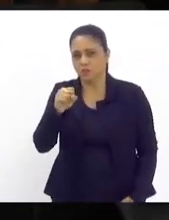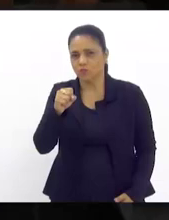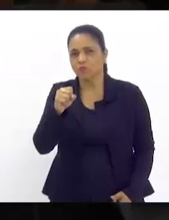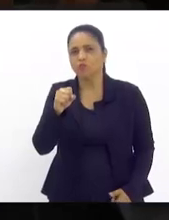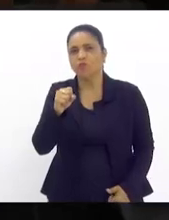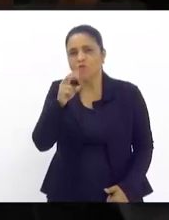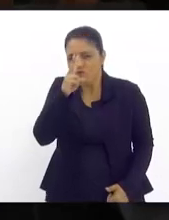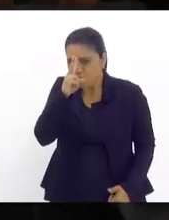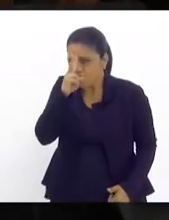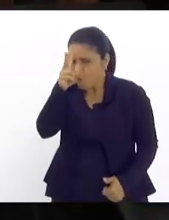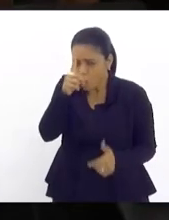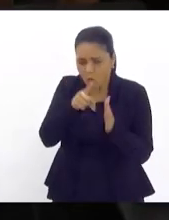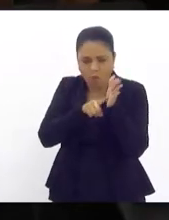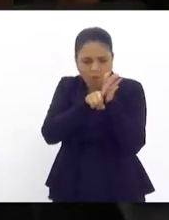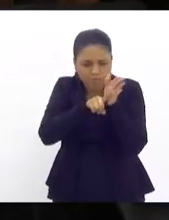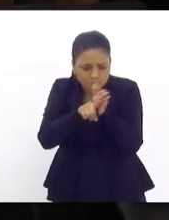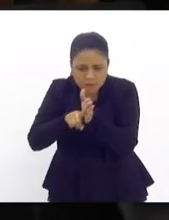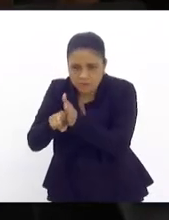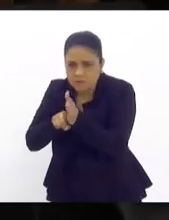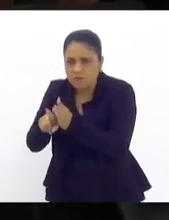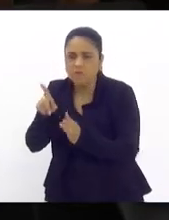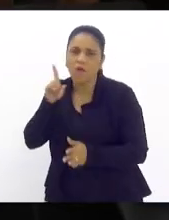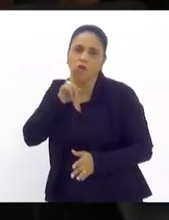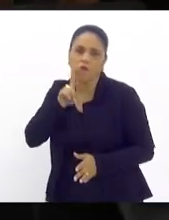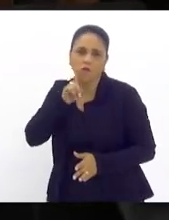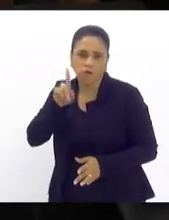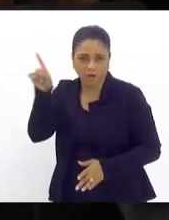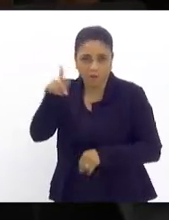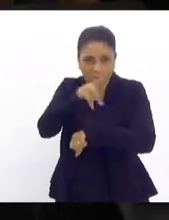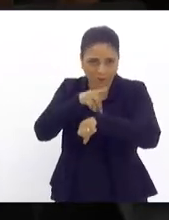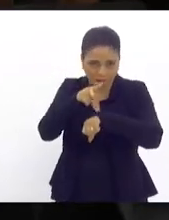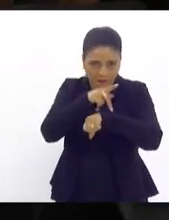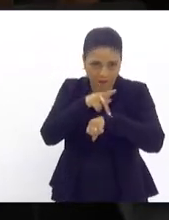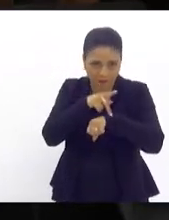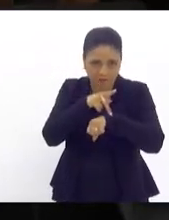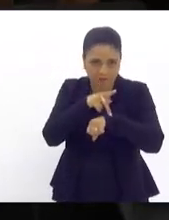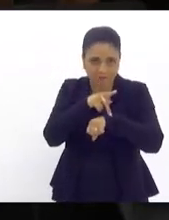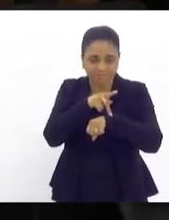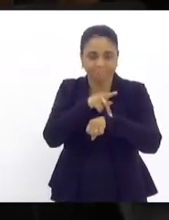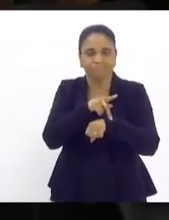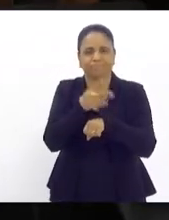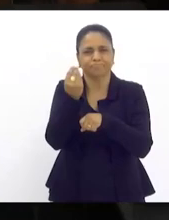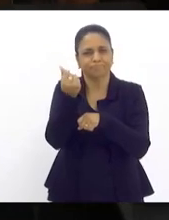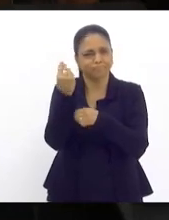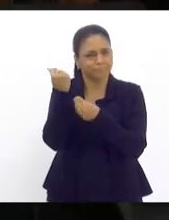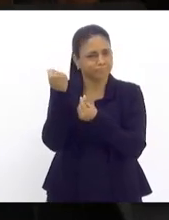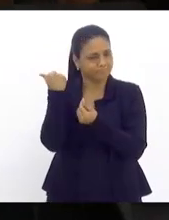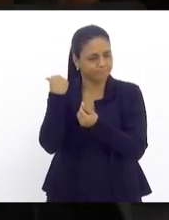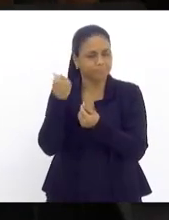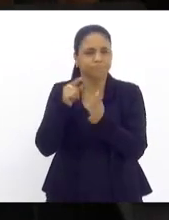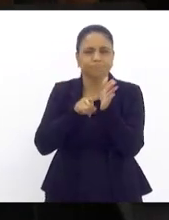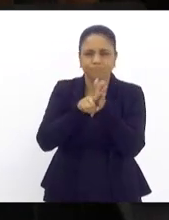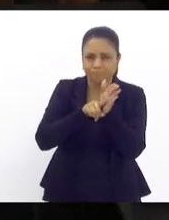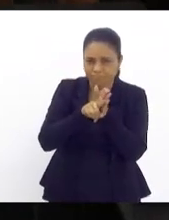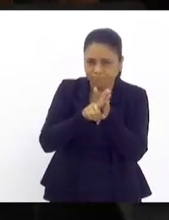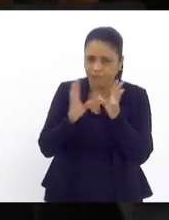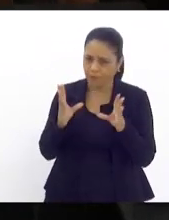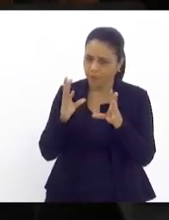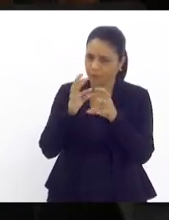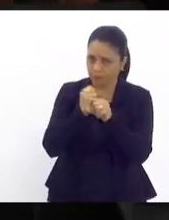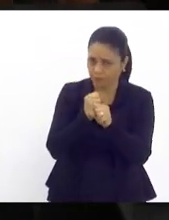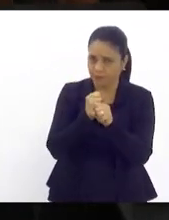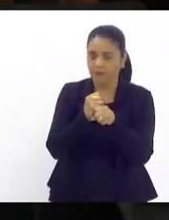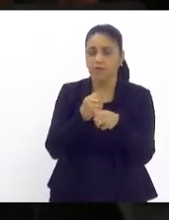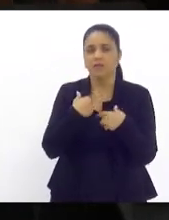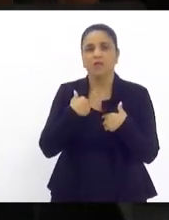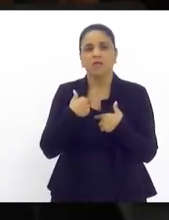nos Estados Unidos há muitas décadas, por sinal. Diante disso, aprendemos na física, estou falando para o